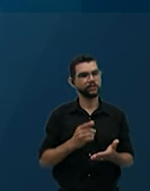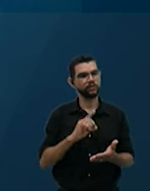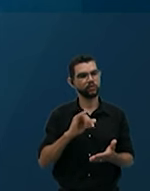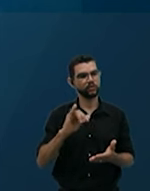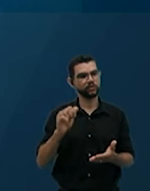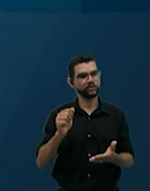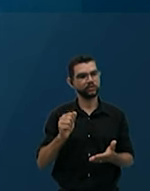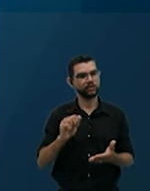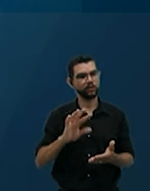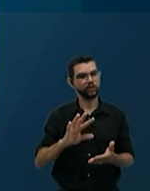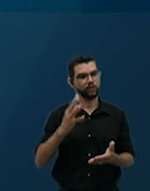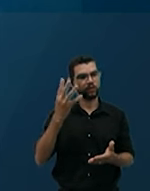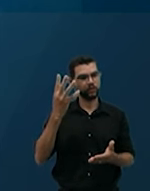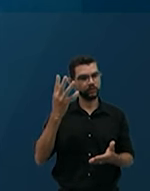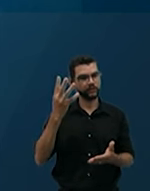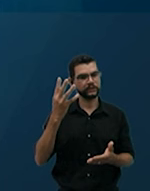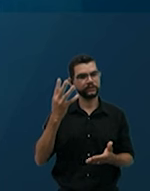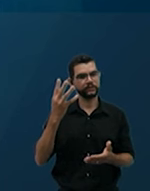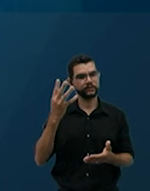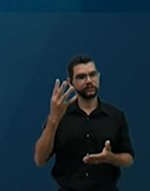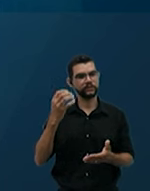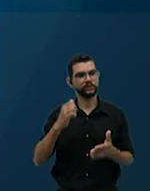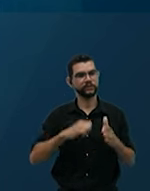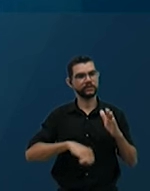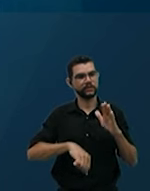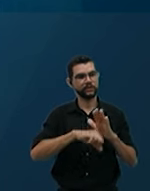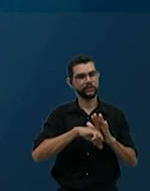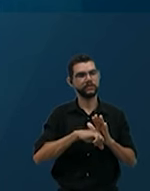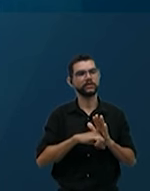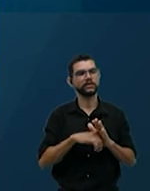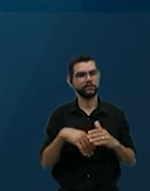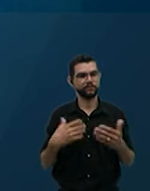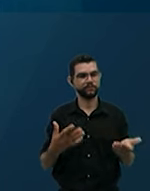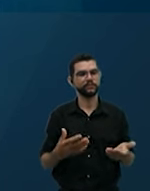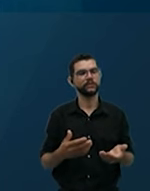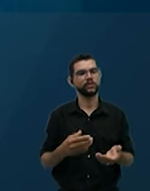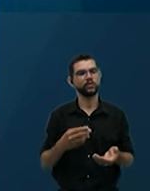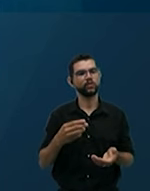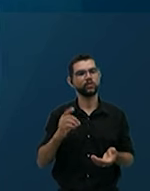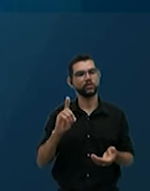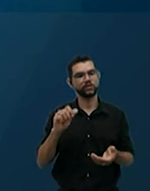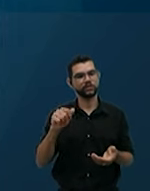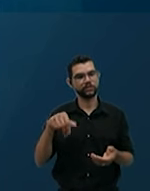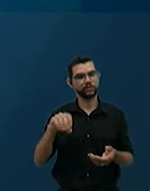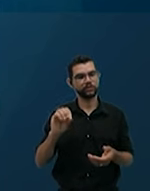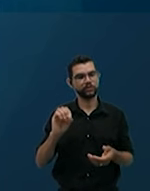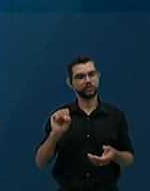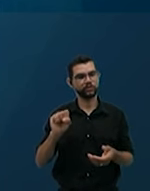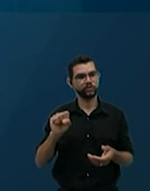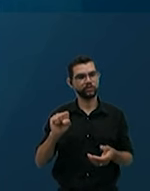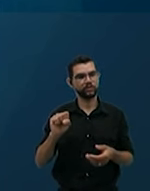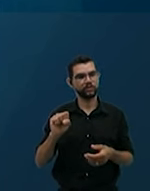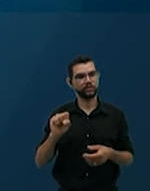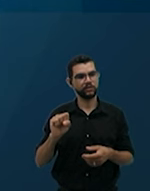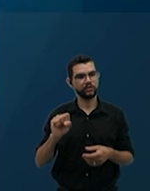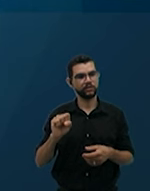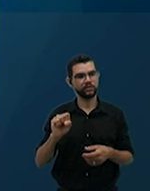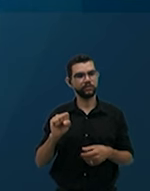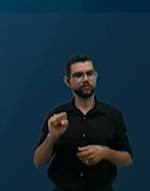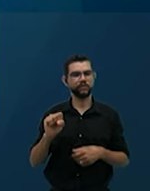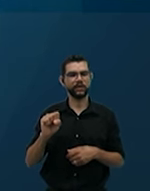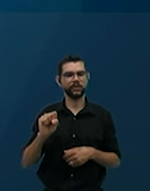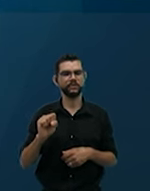E que, no caso em discussão, os danos morais são decorrentes do que nós denominamos e conhecemos